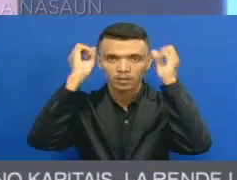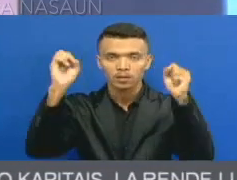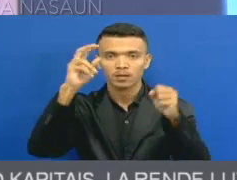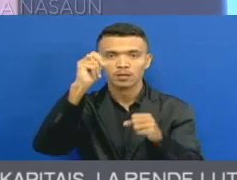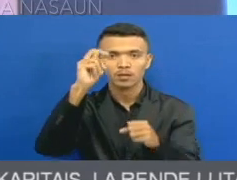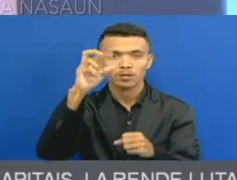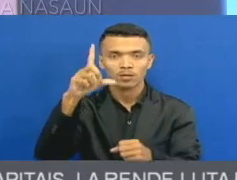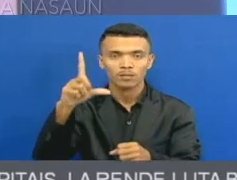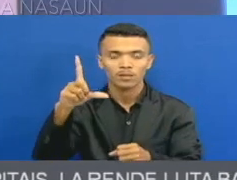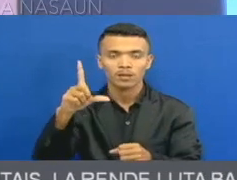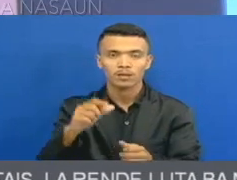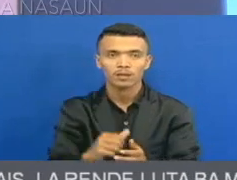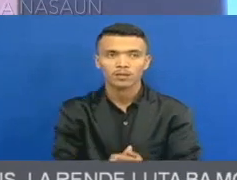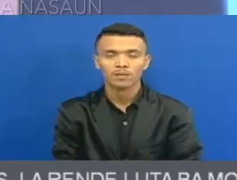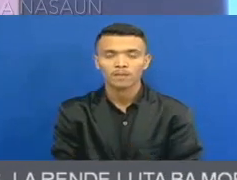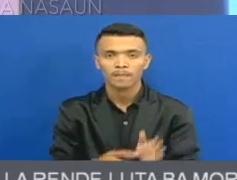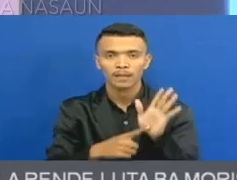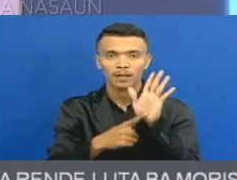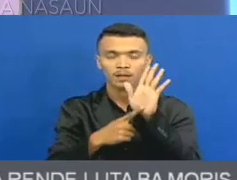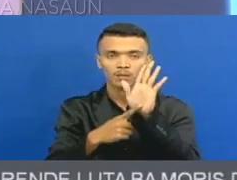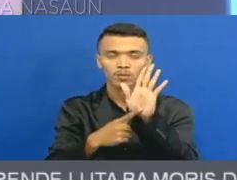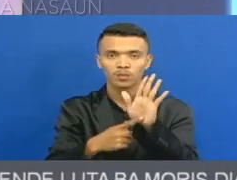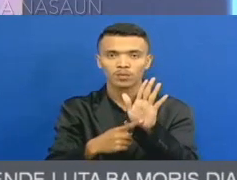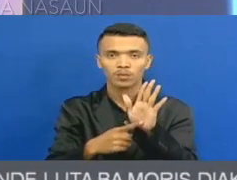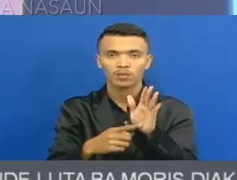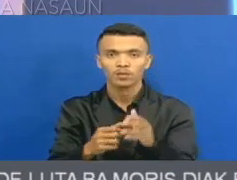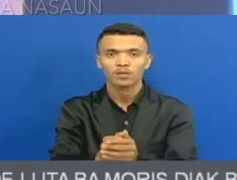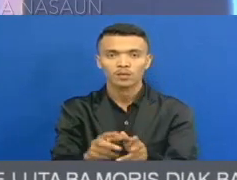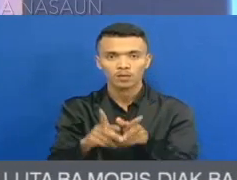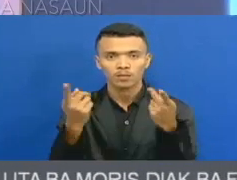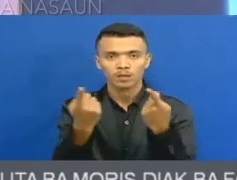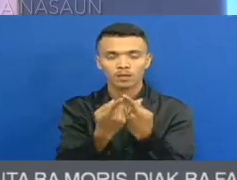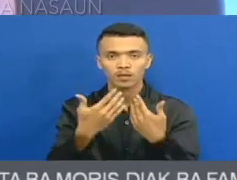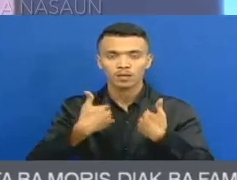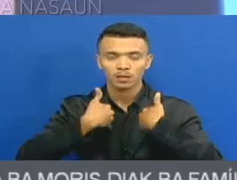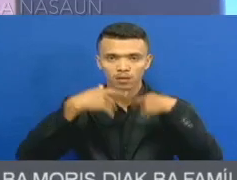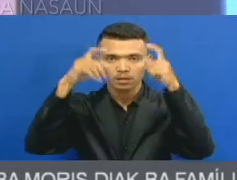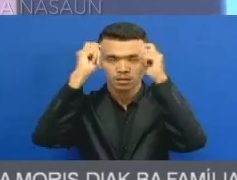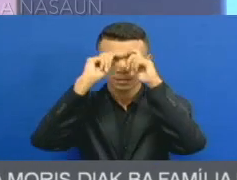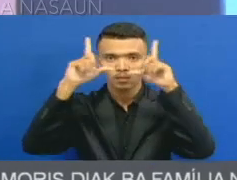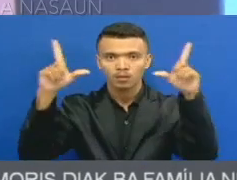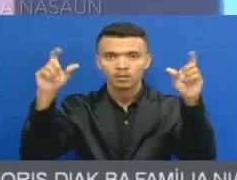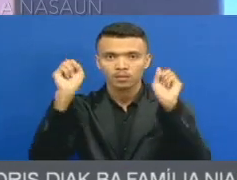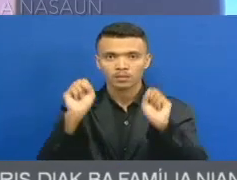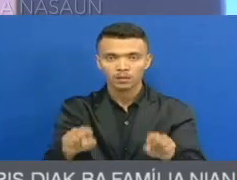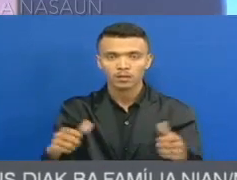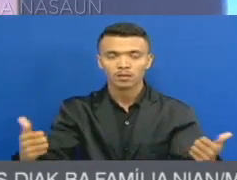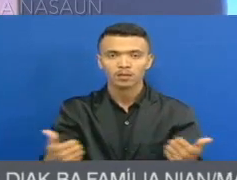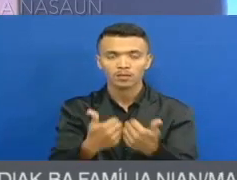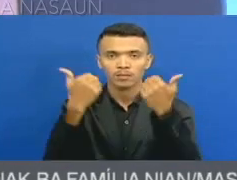Lobato. Né, a tudo cata, setor privado e a Timor-Leste, bele compete,